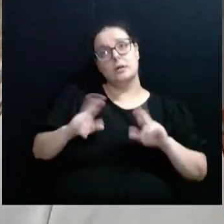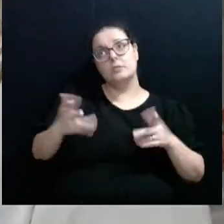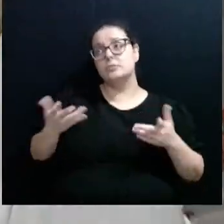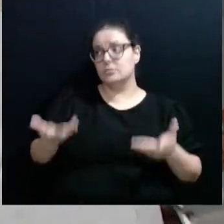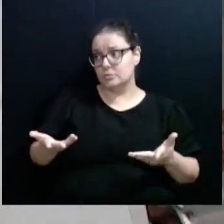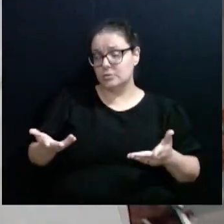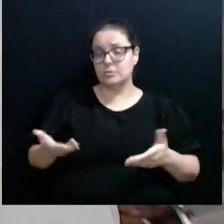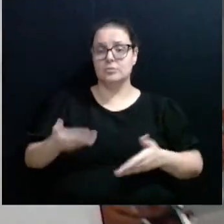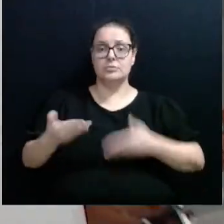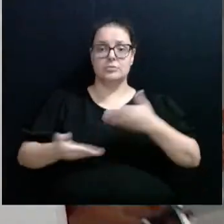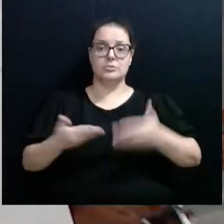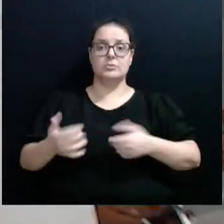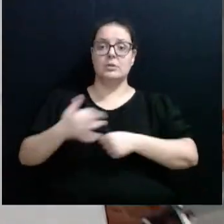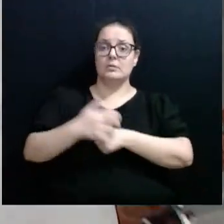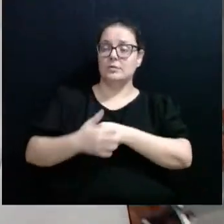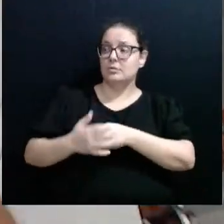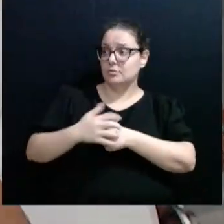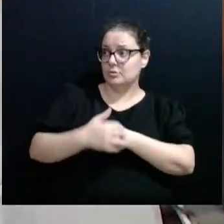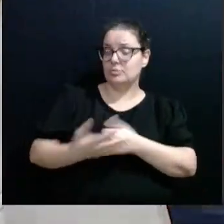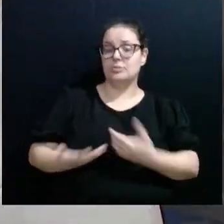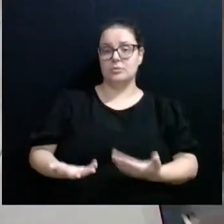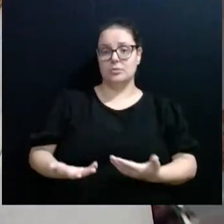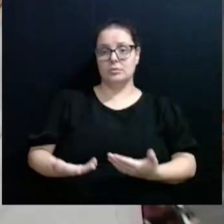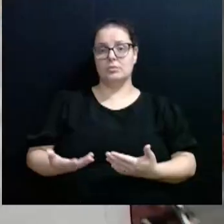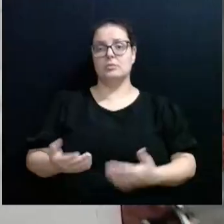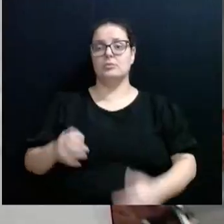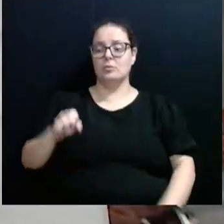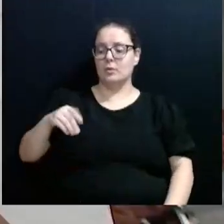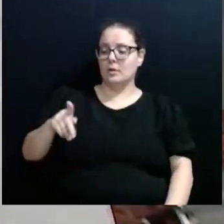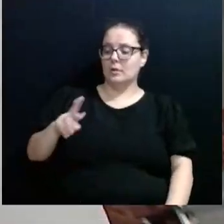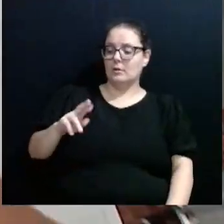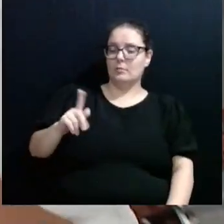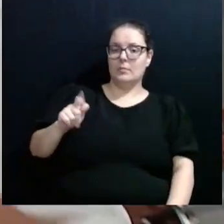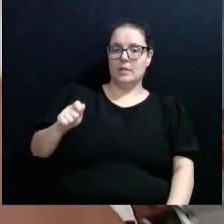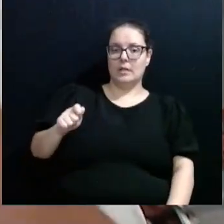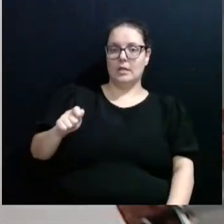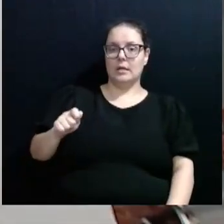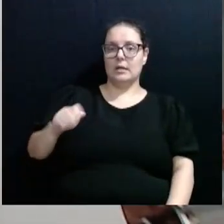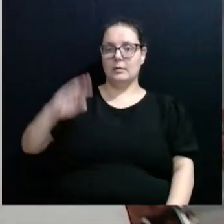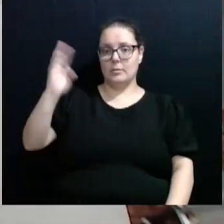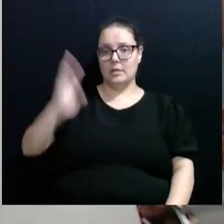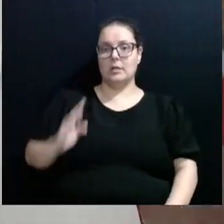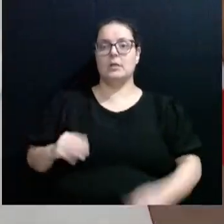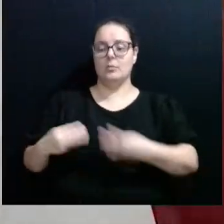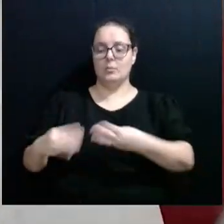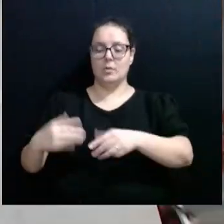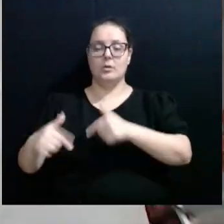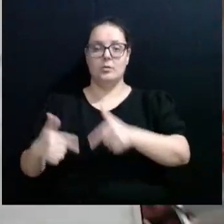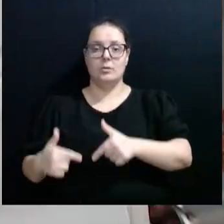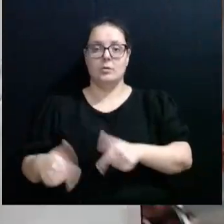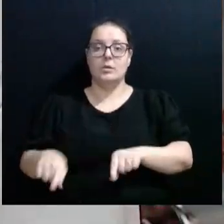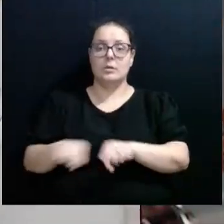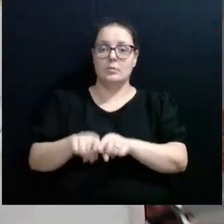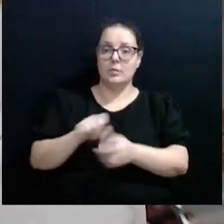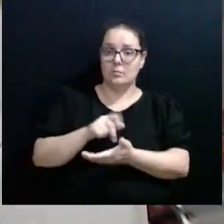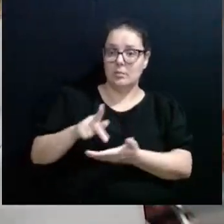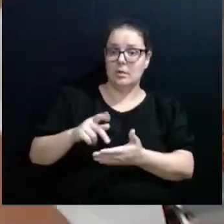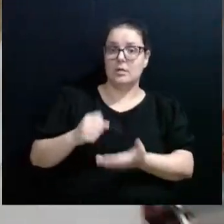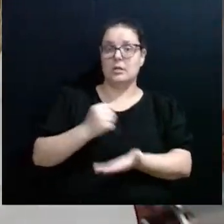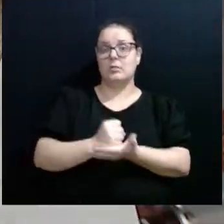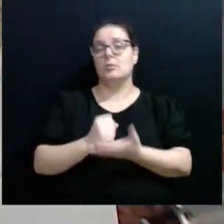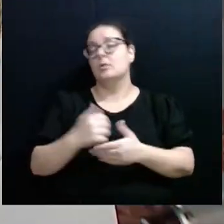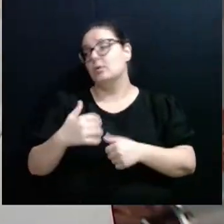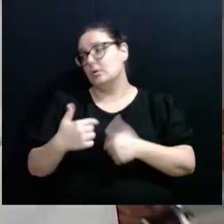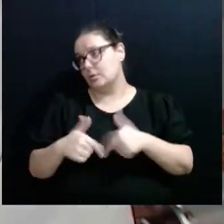serviços digitais do Emprega Brasil, que é o portal do Ministério do Trabalho, e do aplicativo da carteira de trabalho, o trabalhador